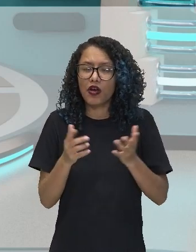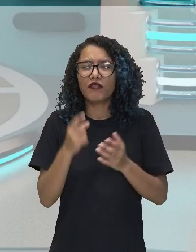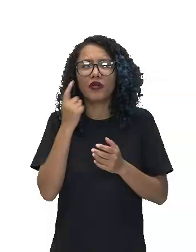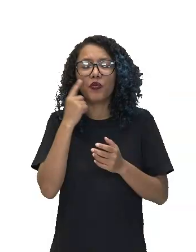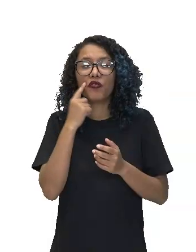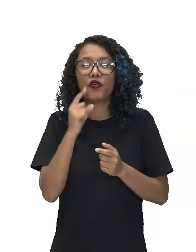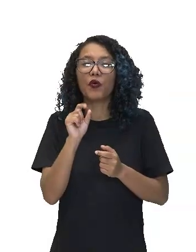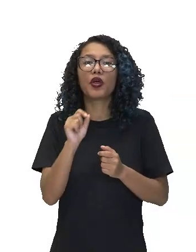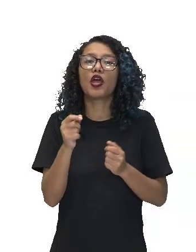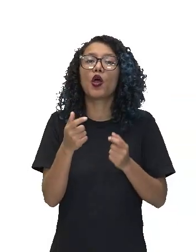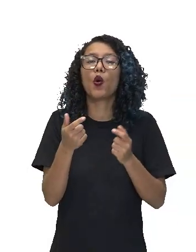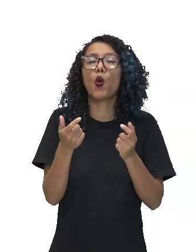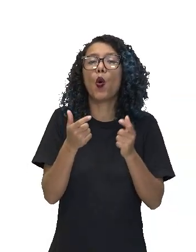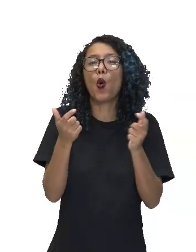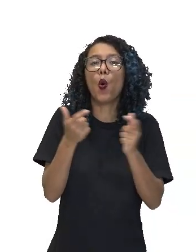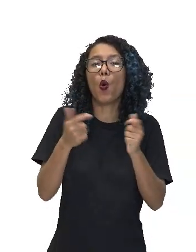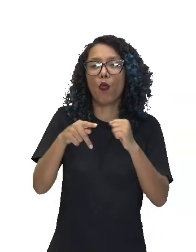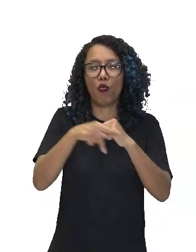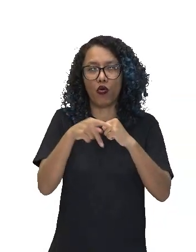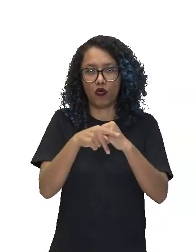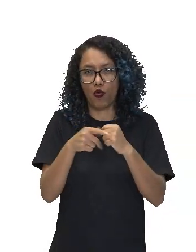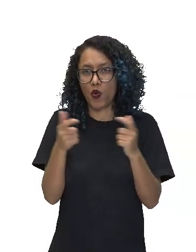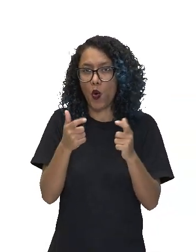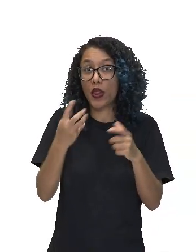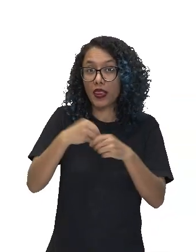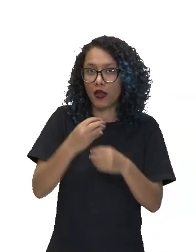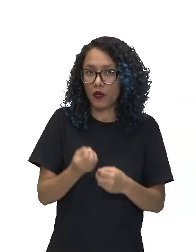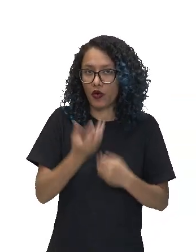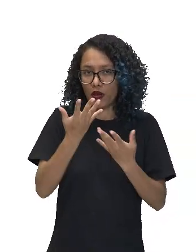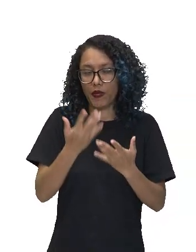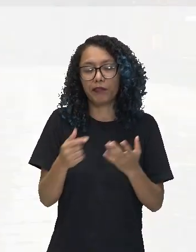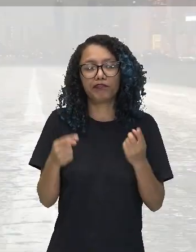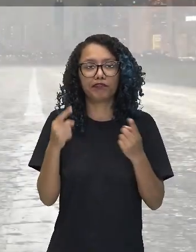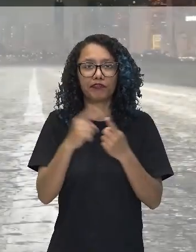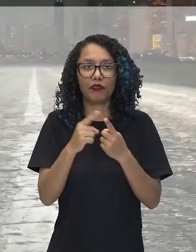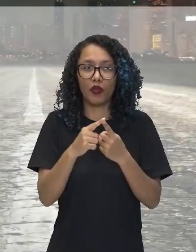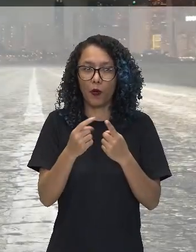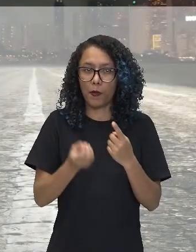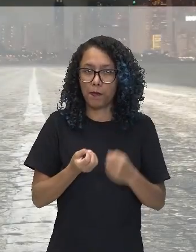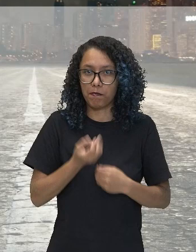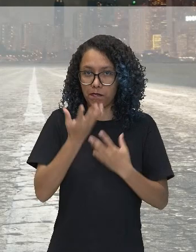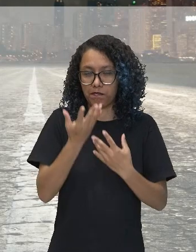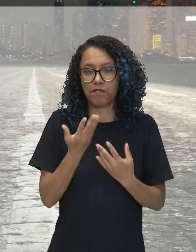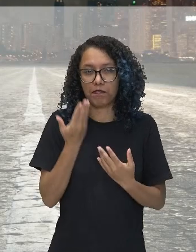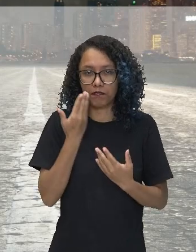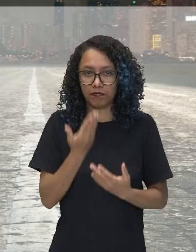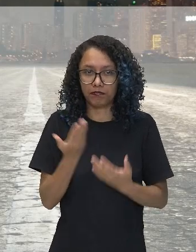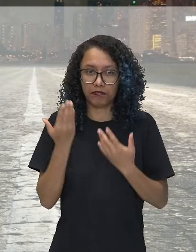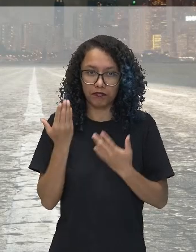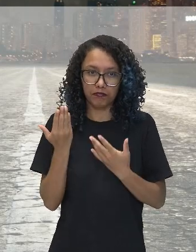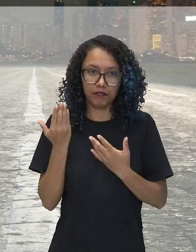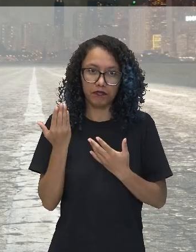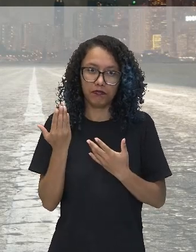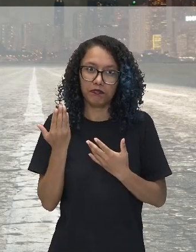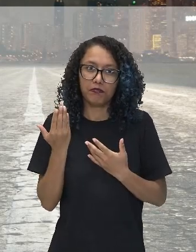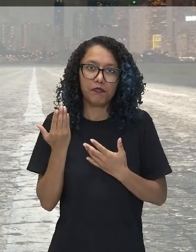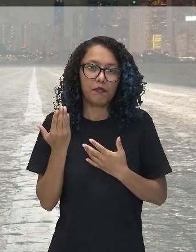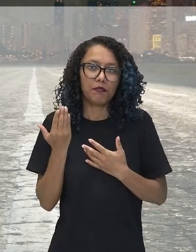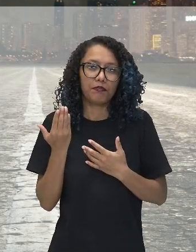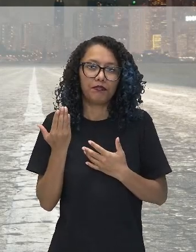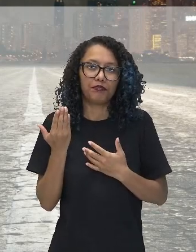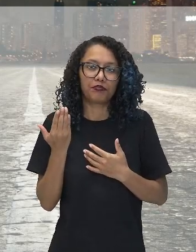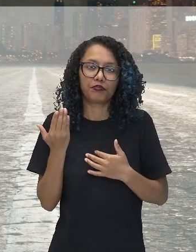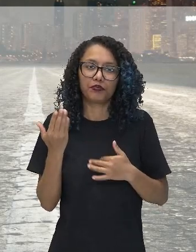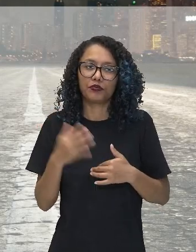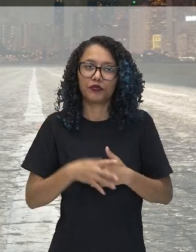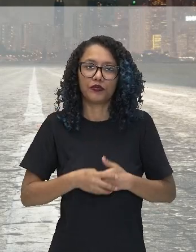nos poemas. Vamos começar pelo primeiro, de Pablo Neruda. Vamos lá, então. El viento de la noche gira en el